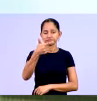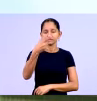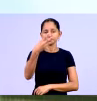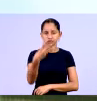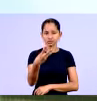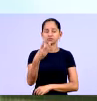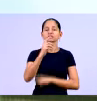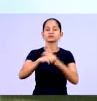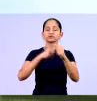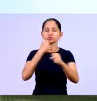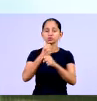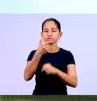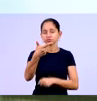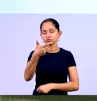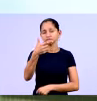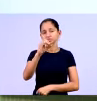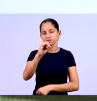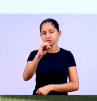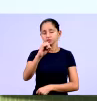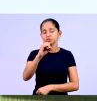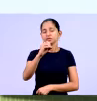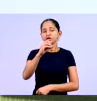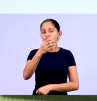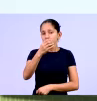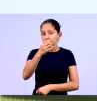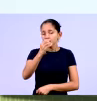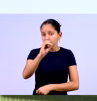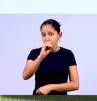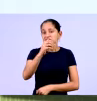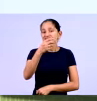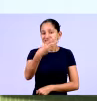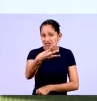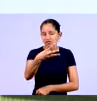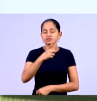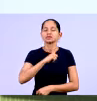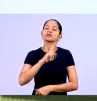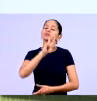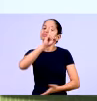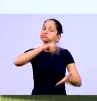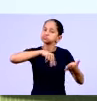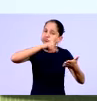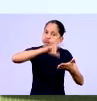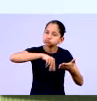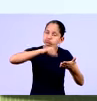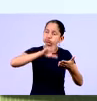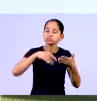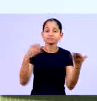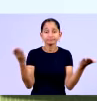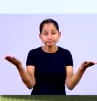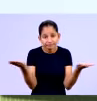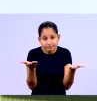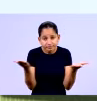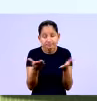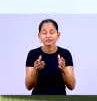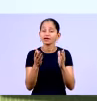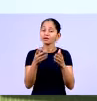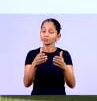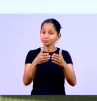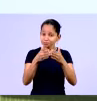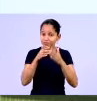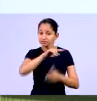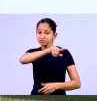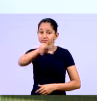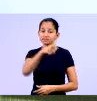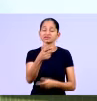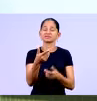2006. Não é uma lei grande, é uma lei interessante e vale muito a pena a leitura de vocês. Então, de antemão, eu já sugiro que